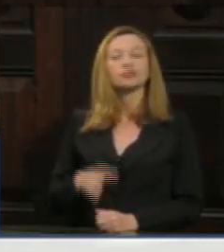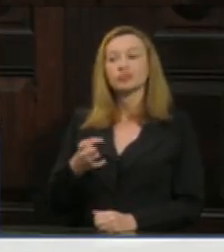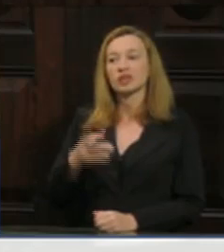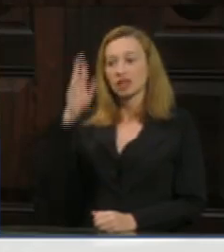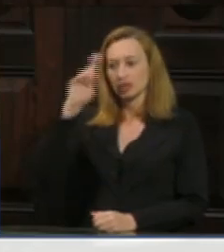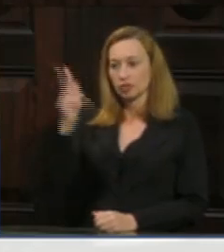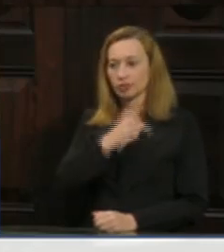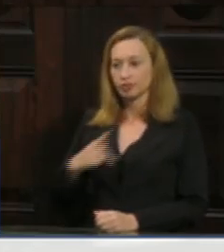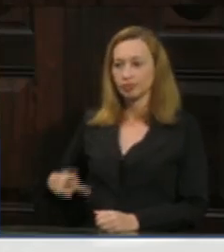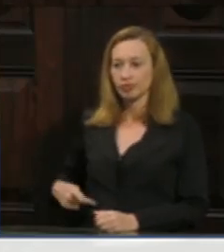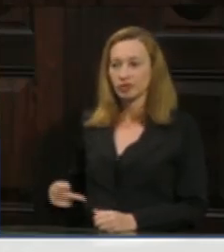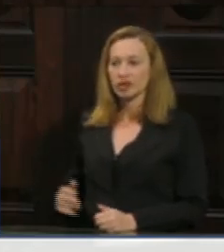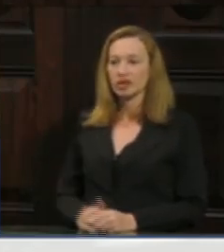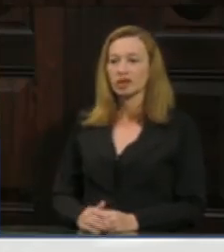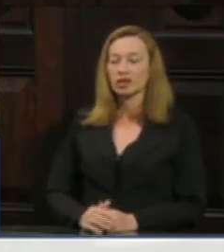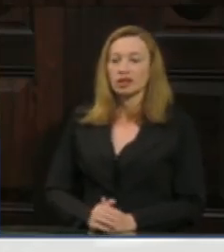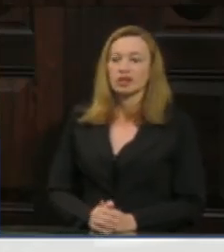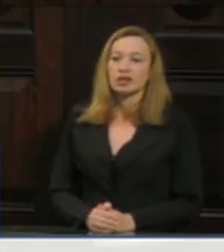não ocorre.